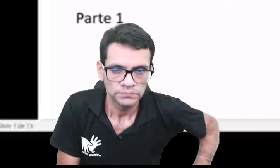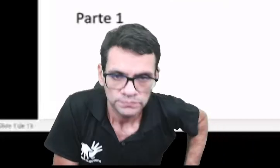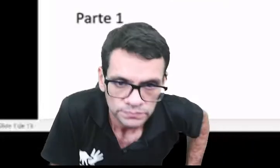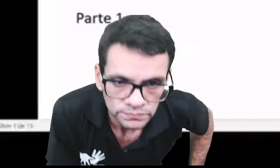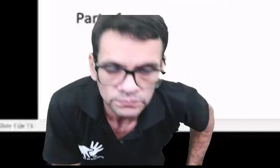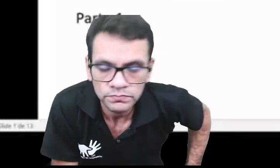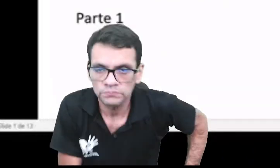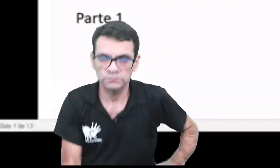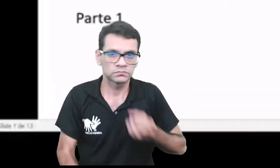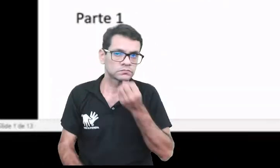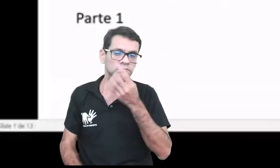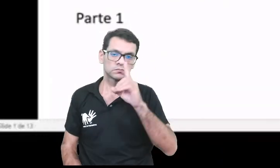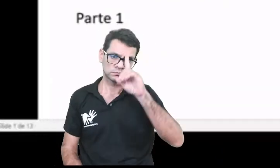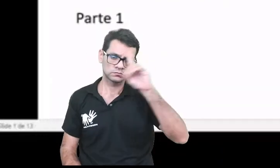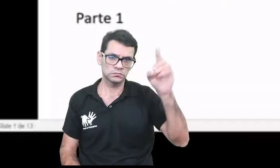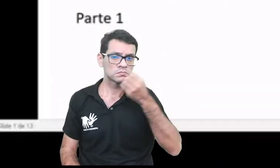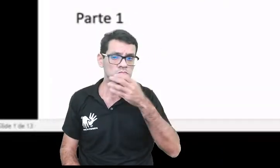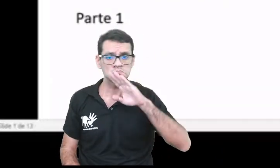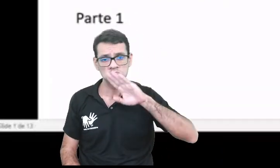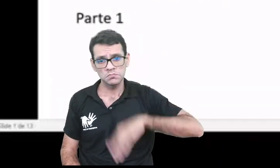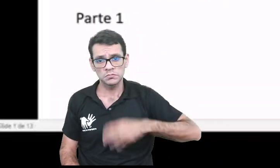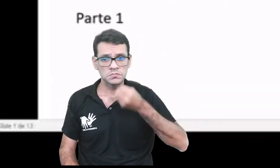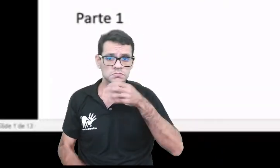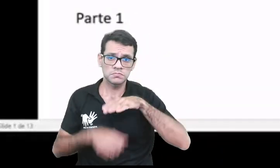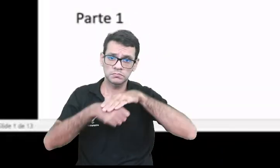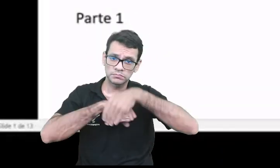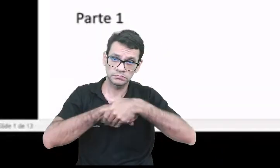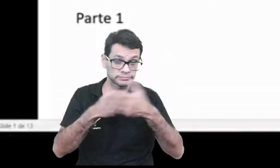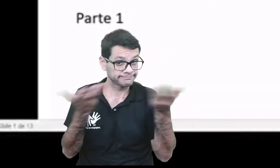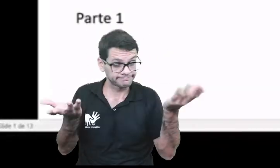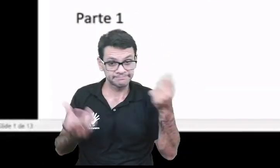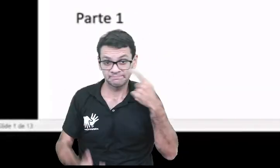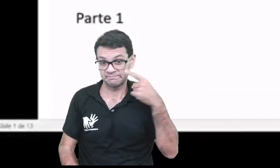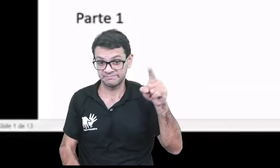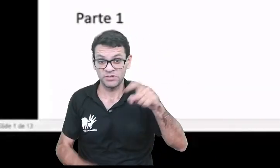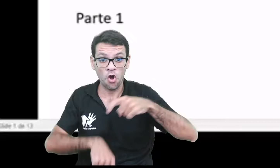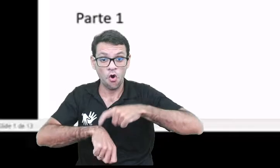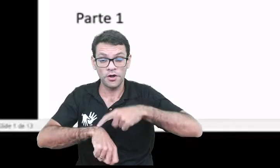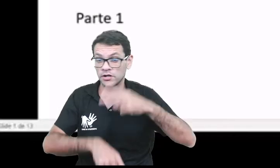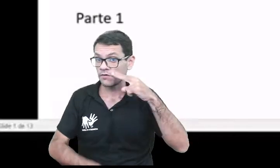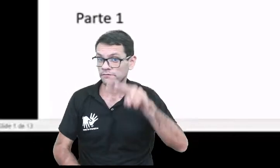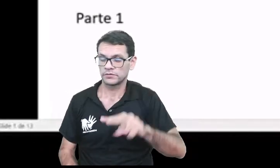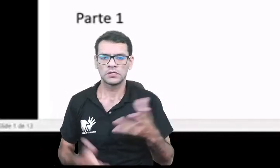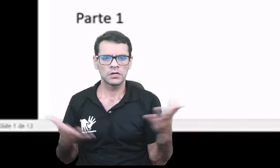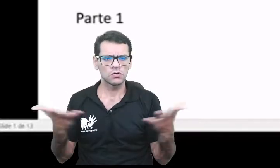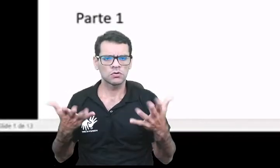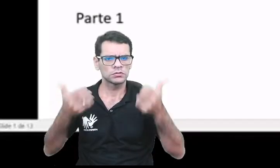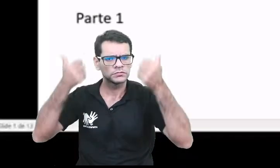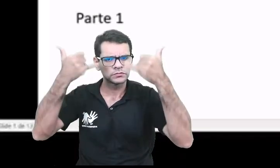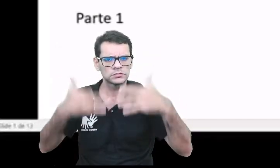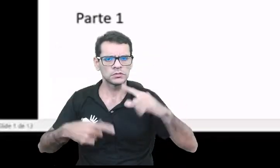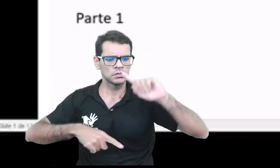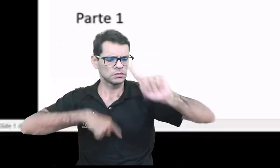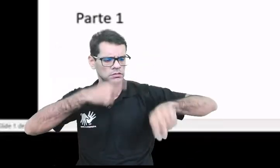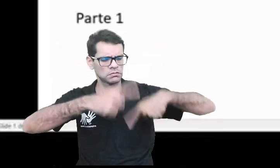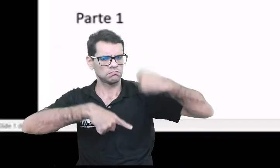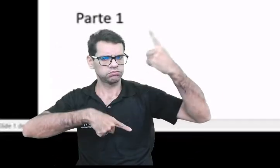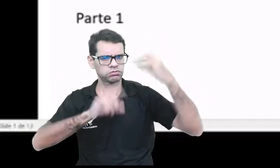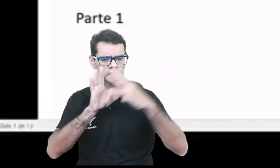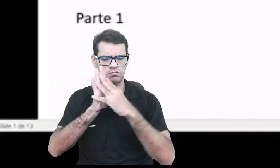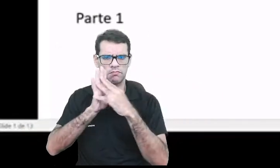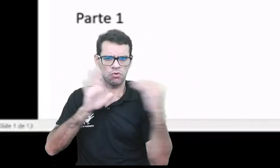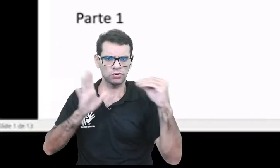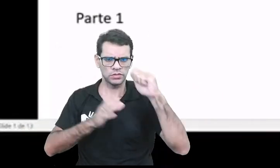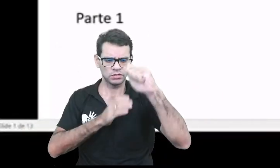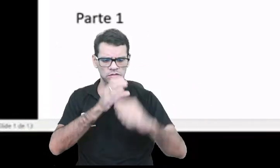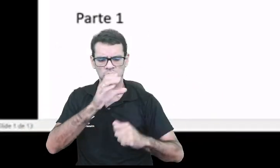Olá, bom dia pessoal, tudo bem? Boa tarde, boa noite. Bom, a gente vai falar hoje então sobre a evolução dos modelos